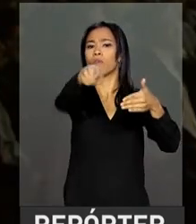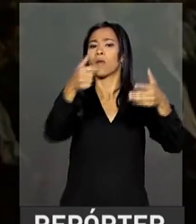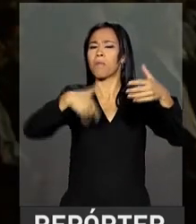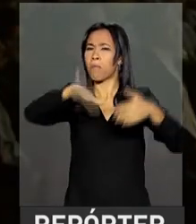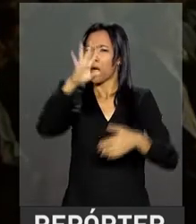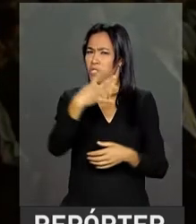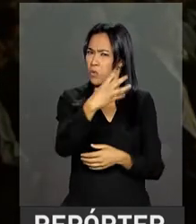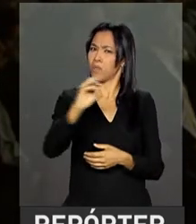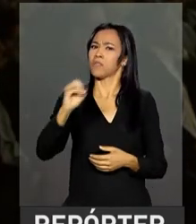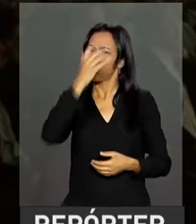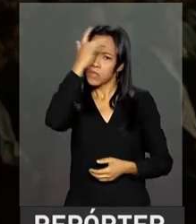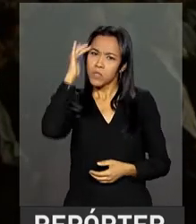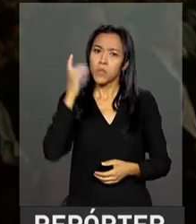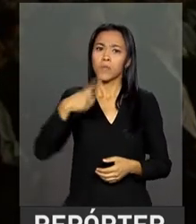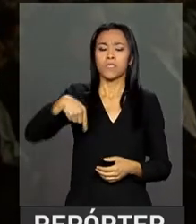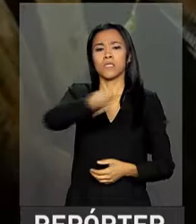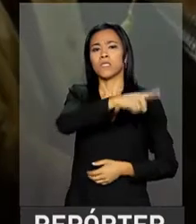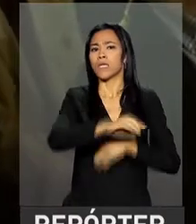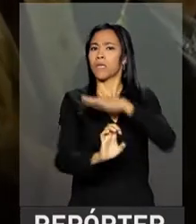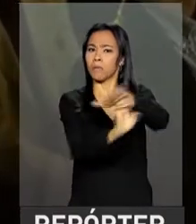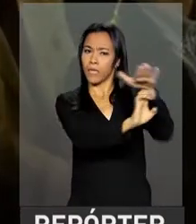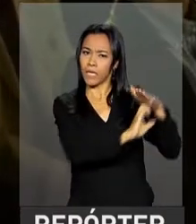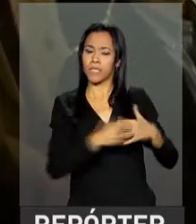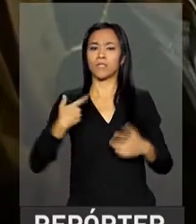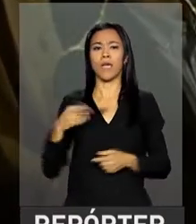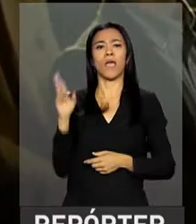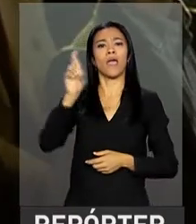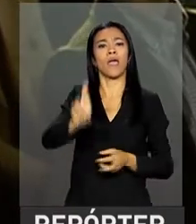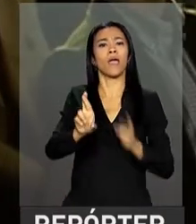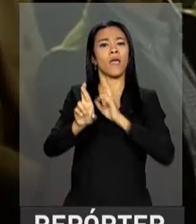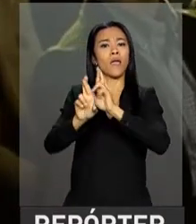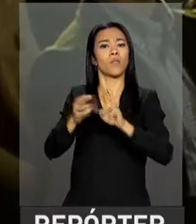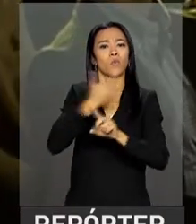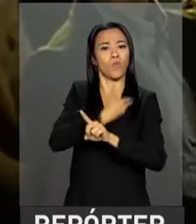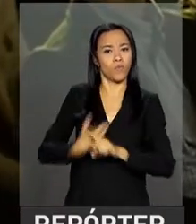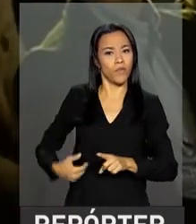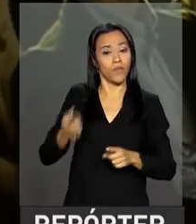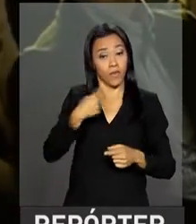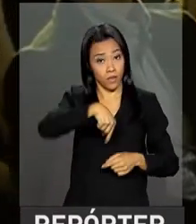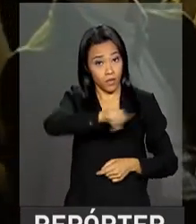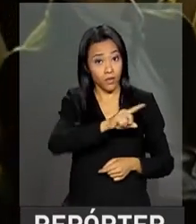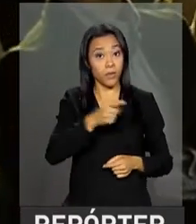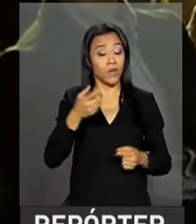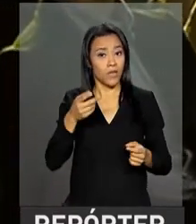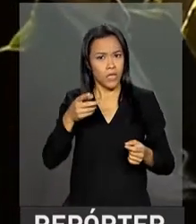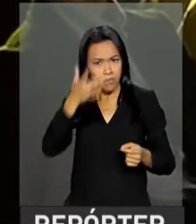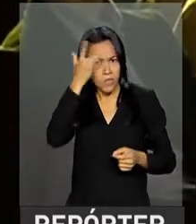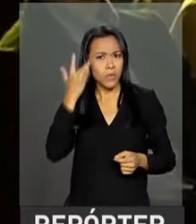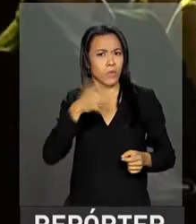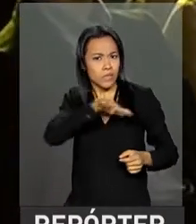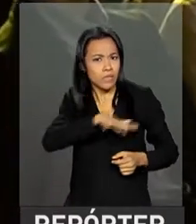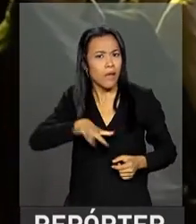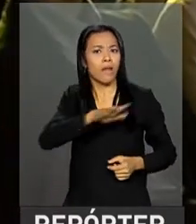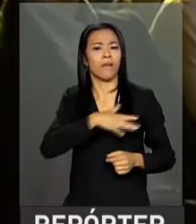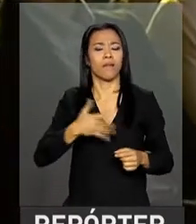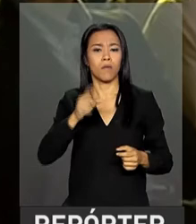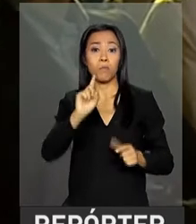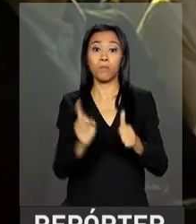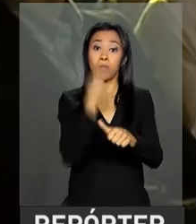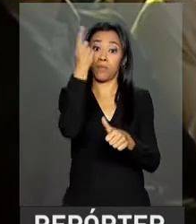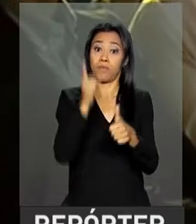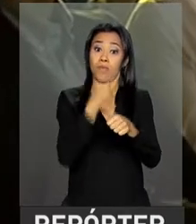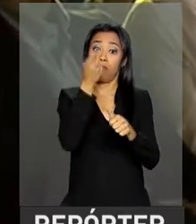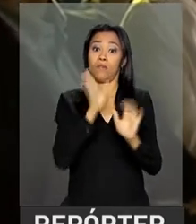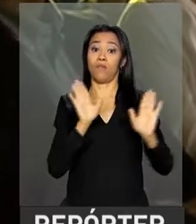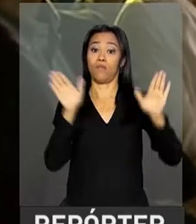entre empresários representantes de governo startup agentes públicos e especialistas do setor no 1º fórum de inovação